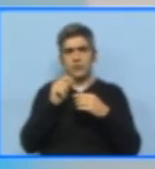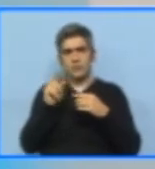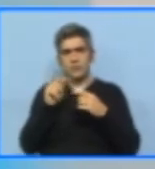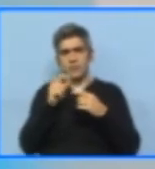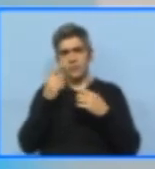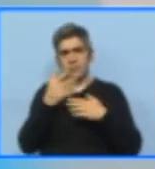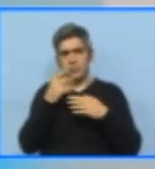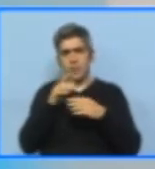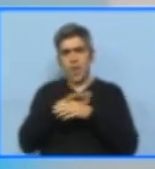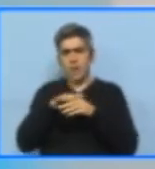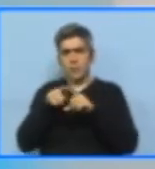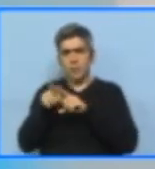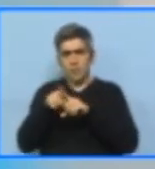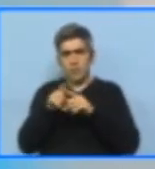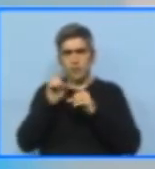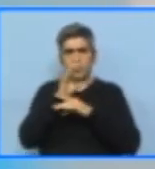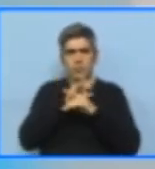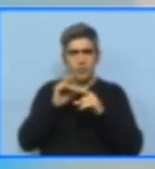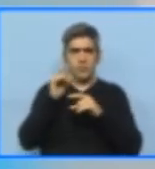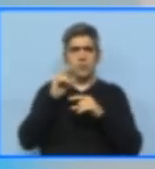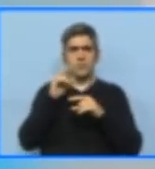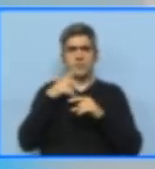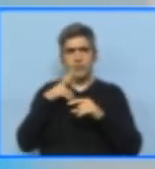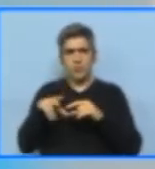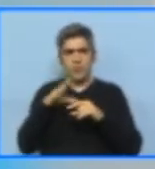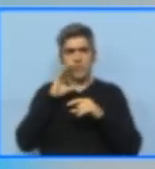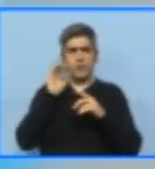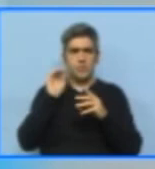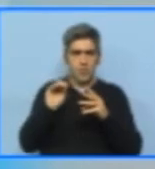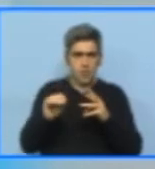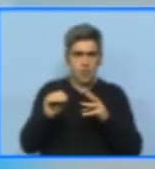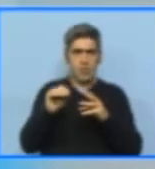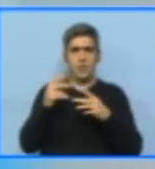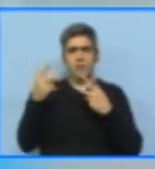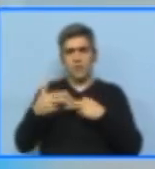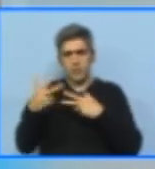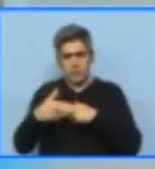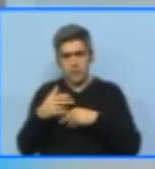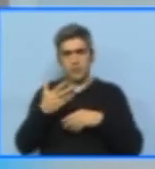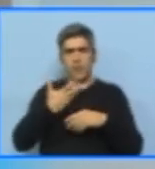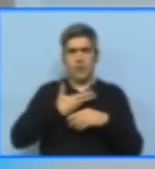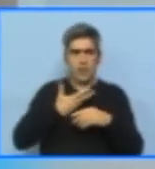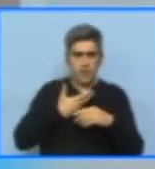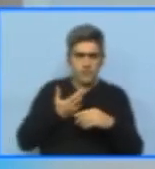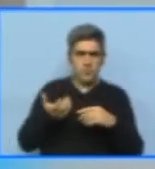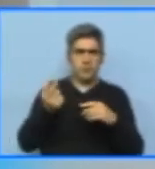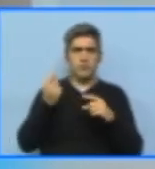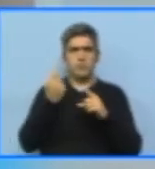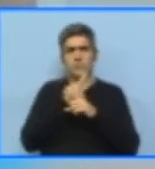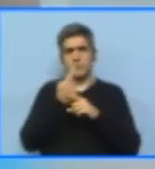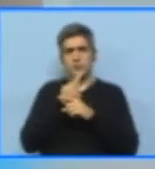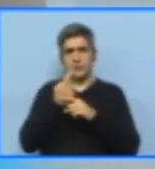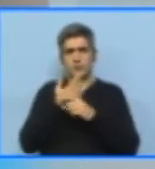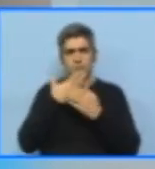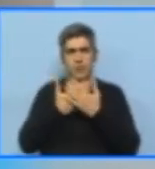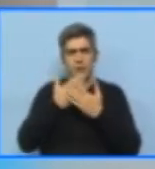mesmo na área política, da Europa, de Portugal, dos bancos, das austeridades, dos déficits, isto dá